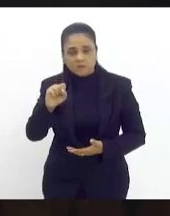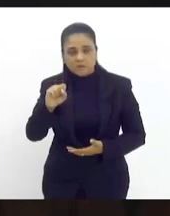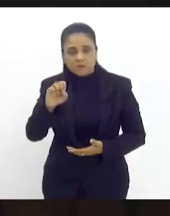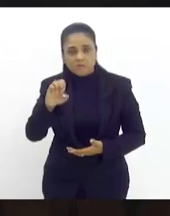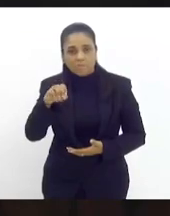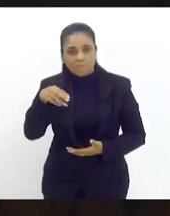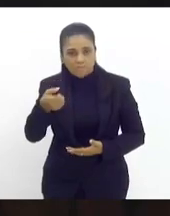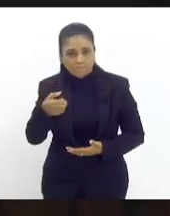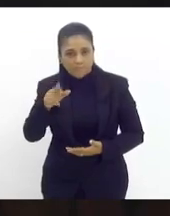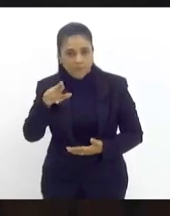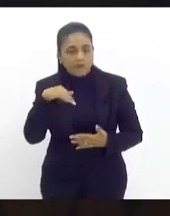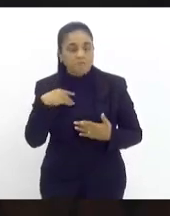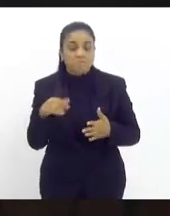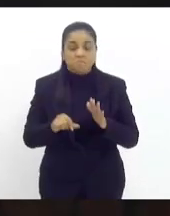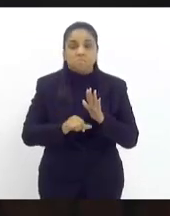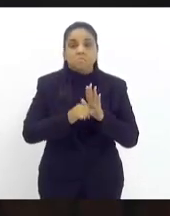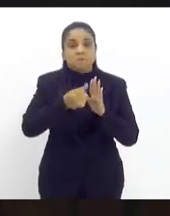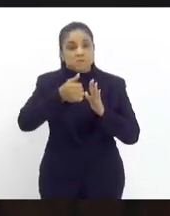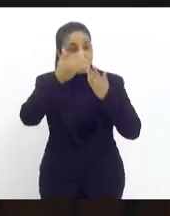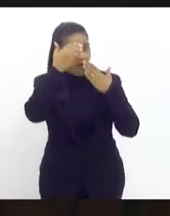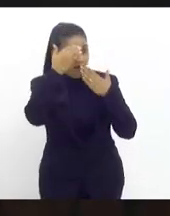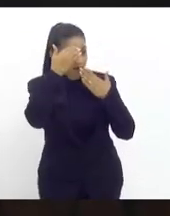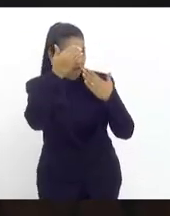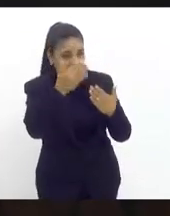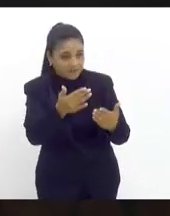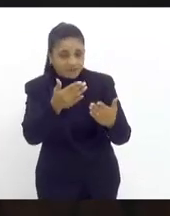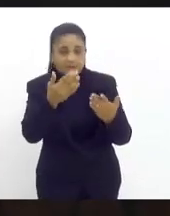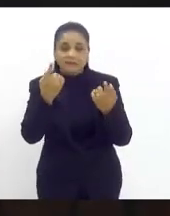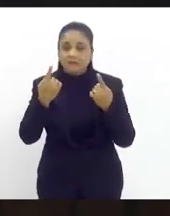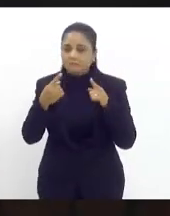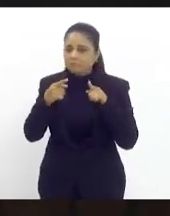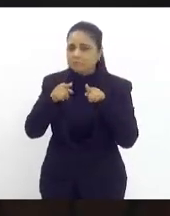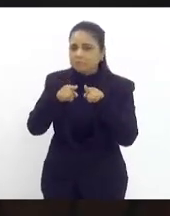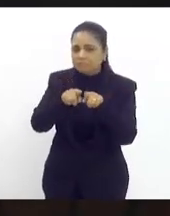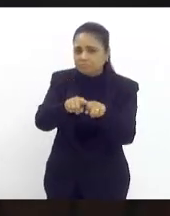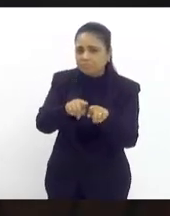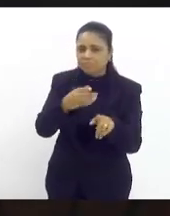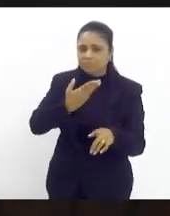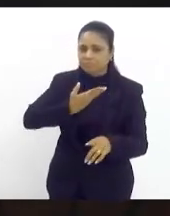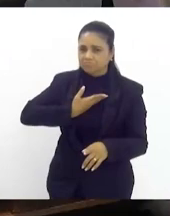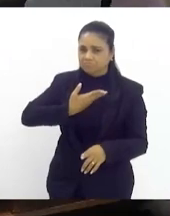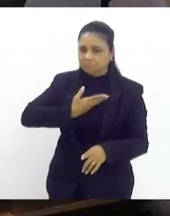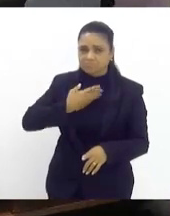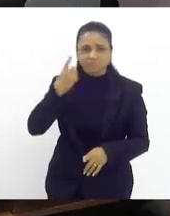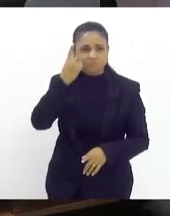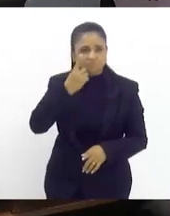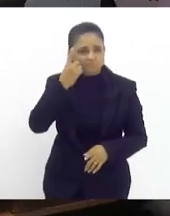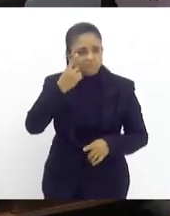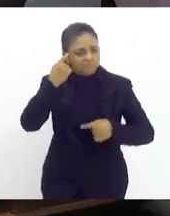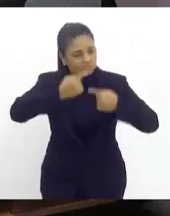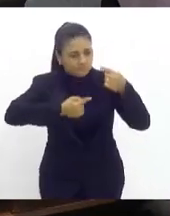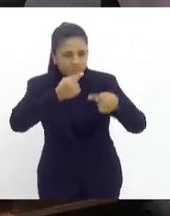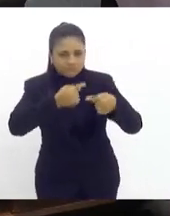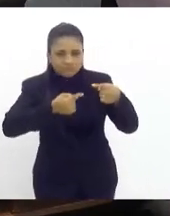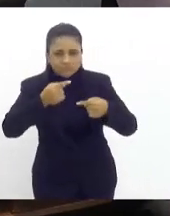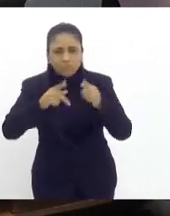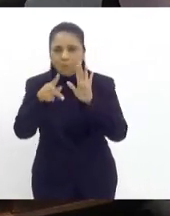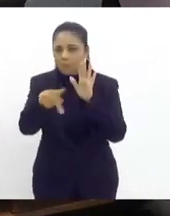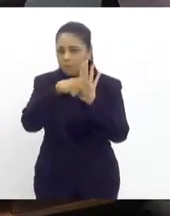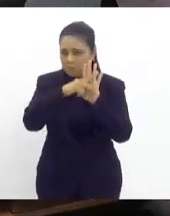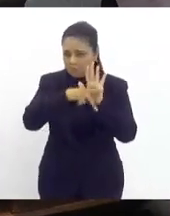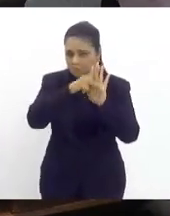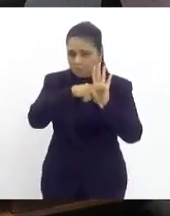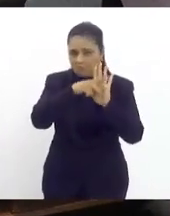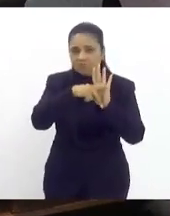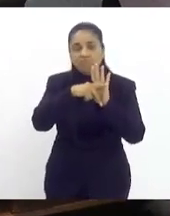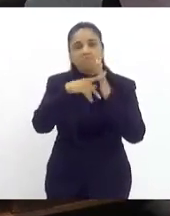primeiro quero agradecer a todos os pares aos colegas que discutiram um projeto quero deixar